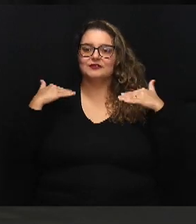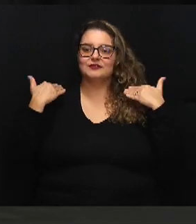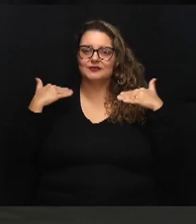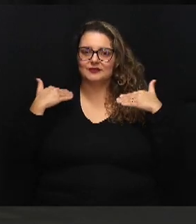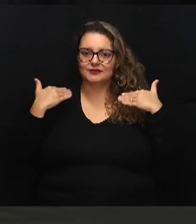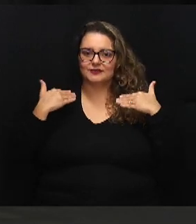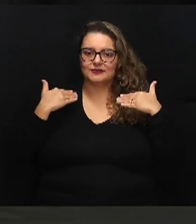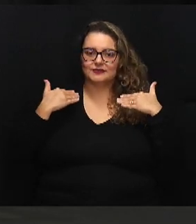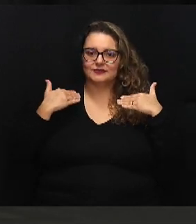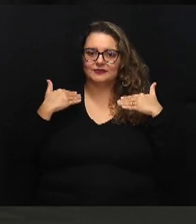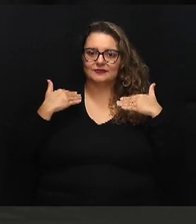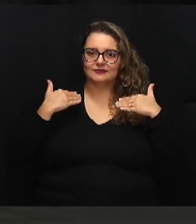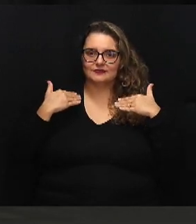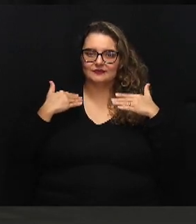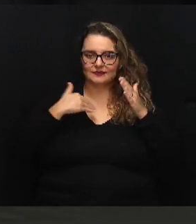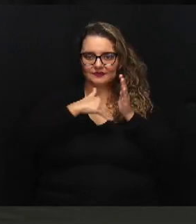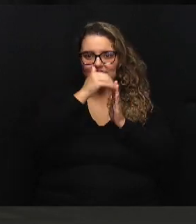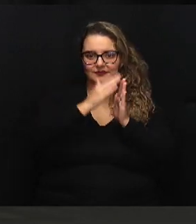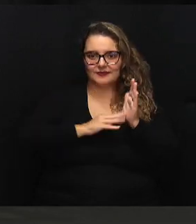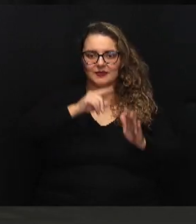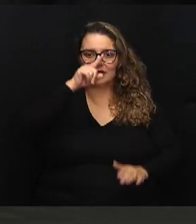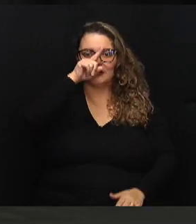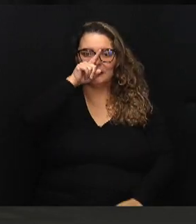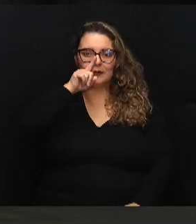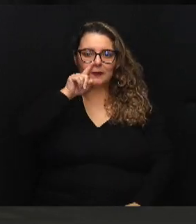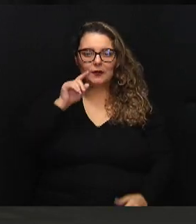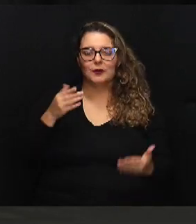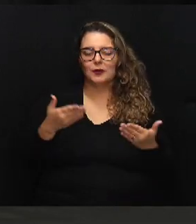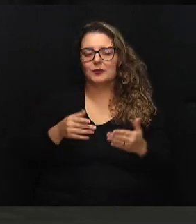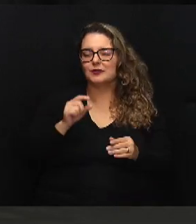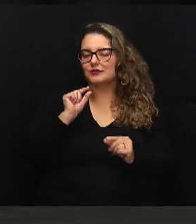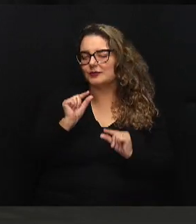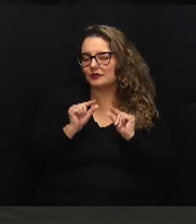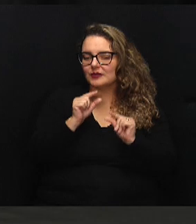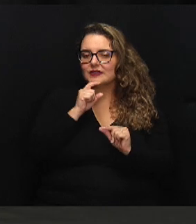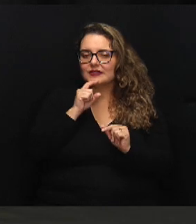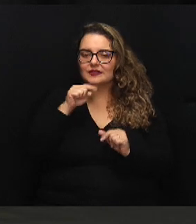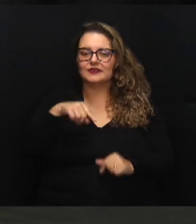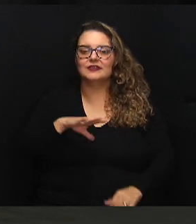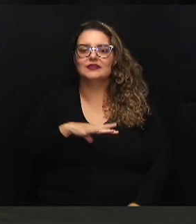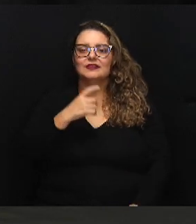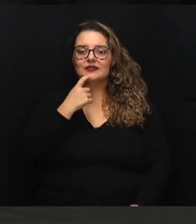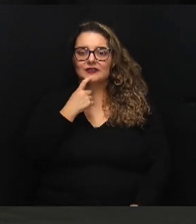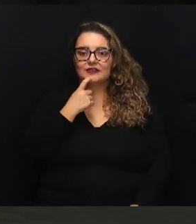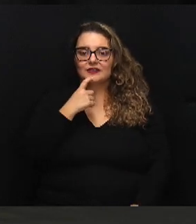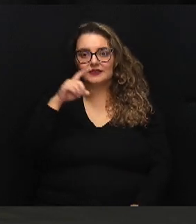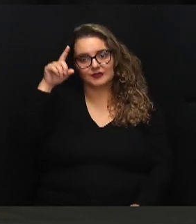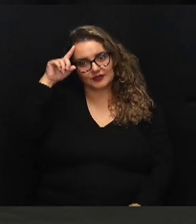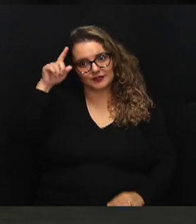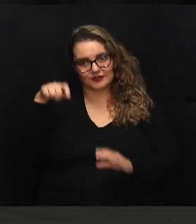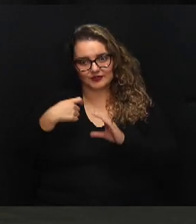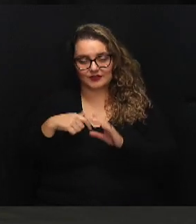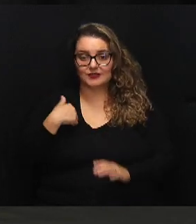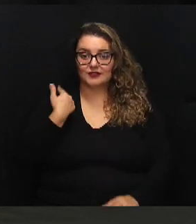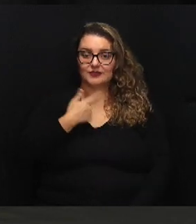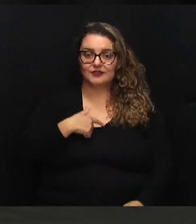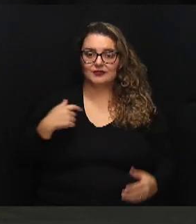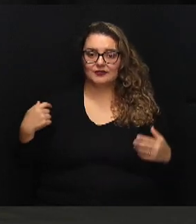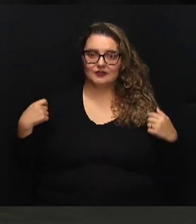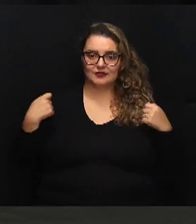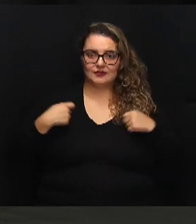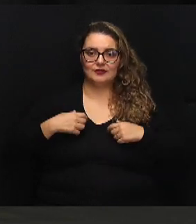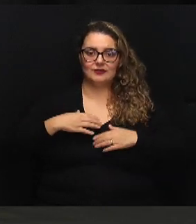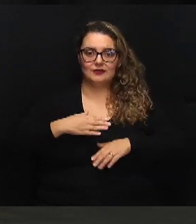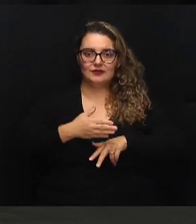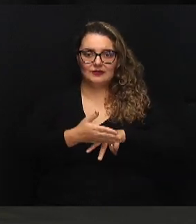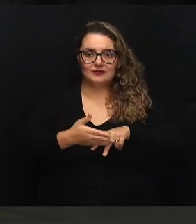ombro, ele tá com mechas loiras. Hoje tá um pouquinho frio aqui em Campinas no dia da nossa gravação. Eu estou com um vestido preto,